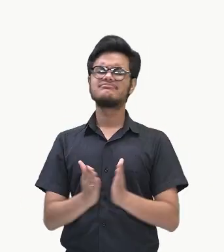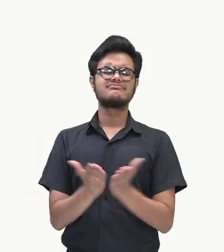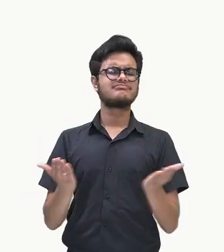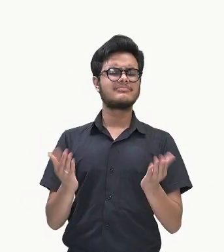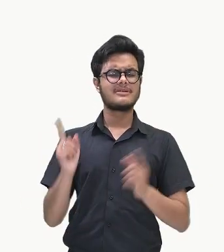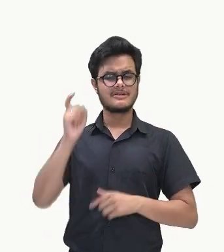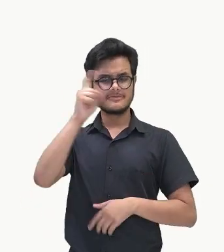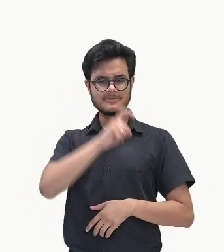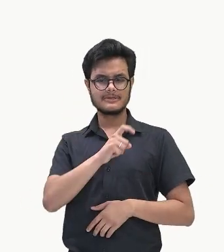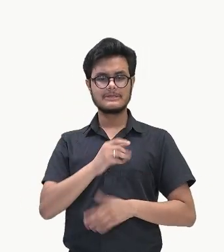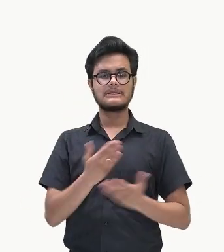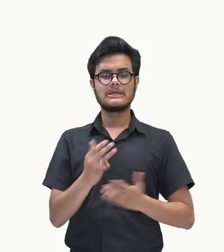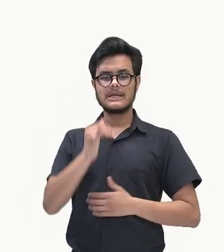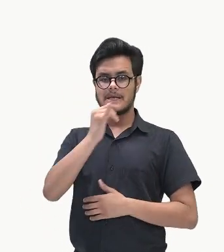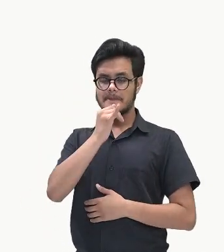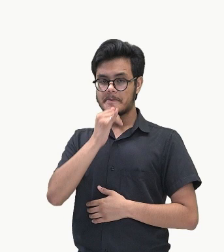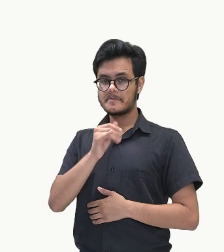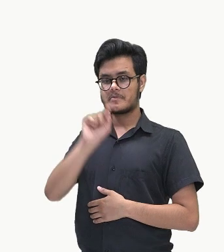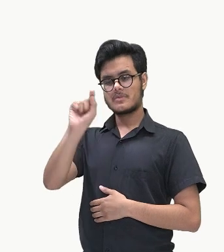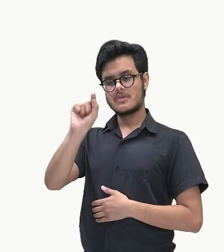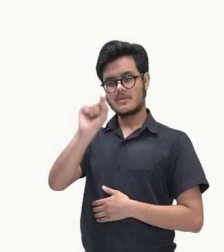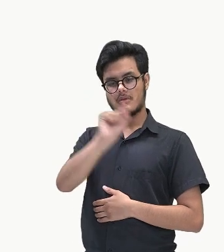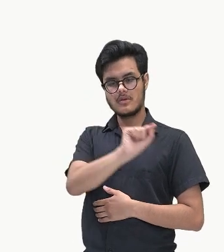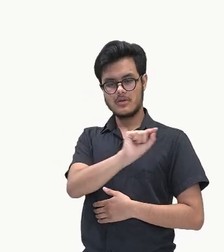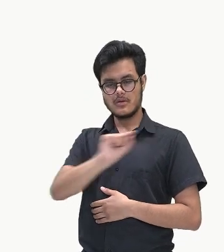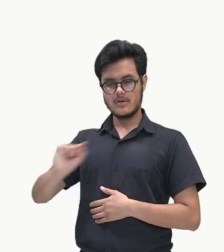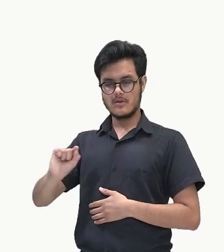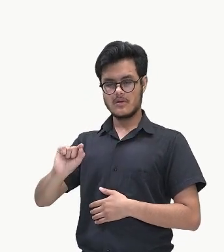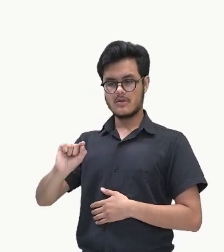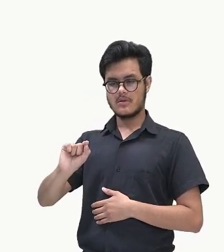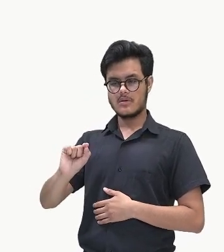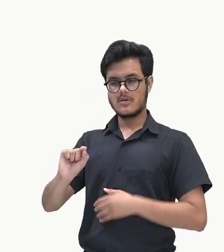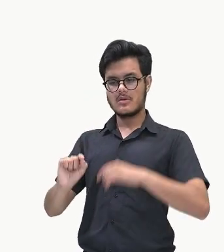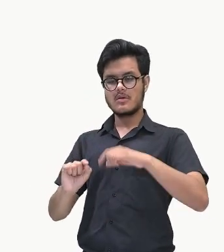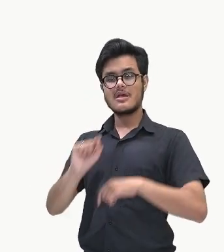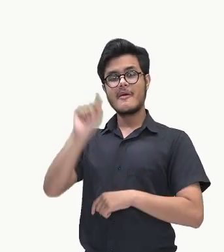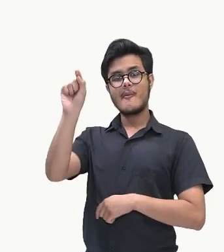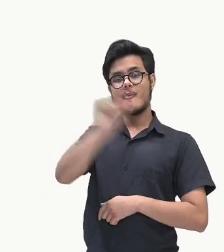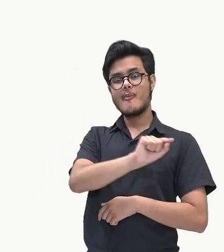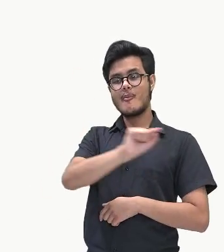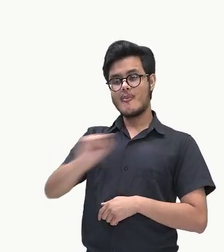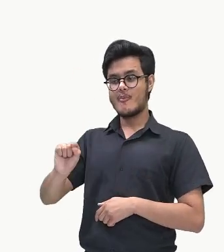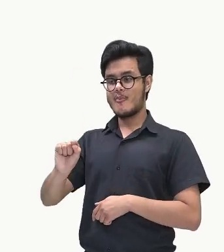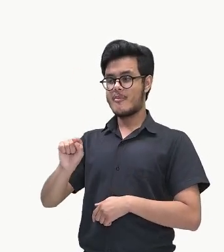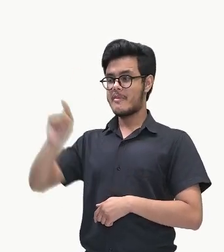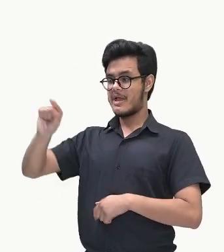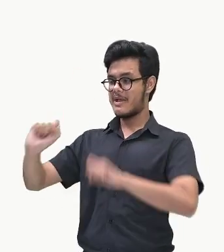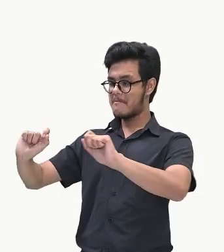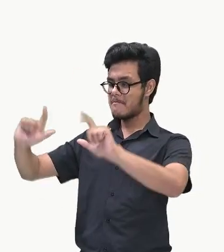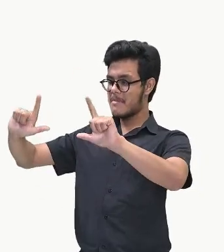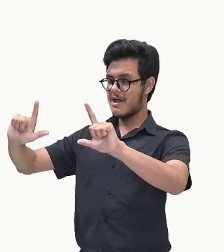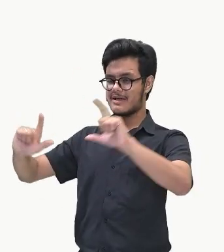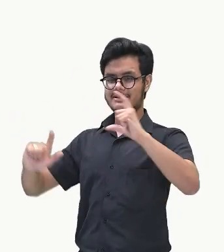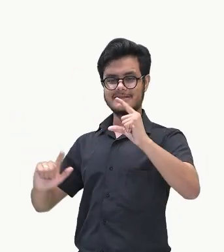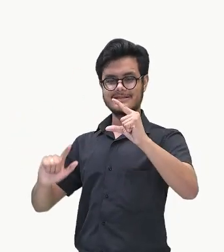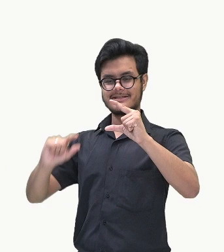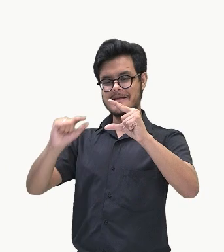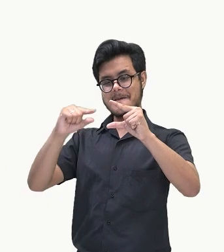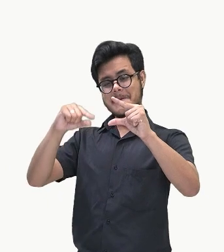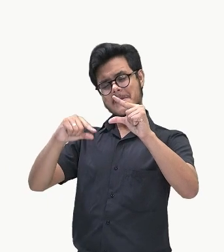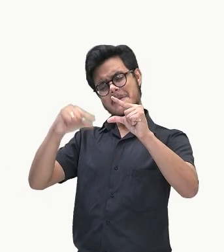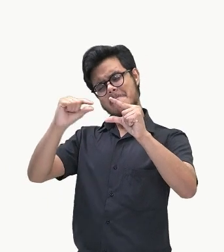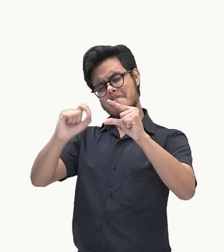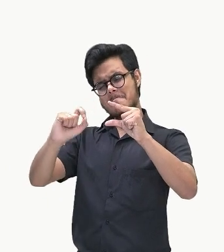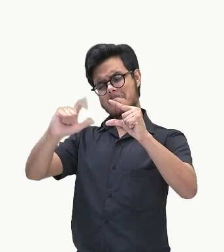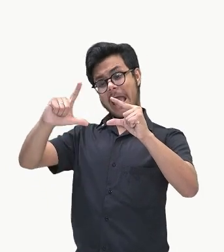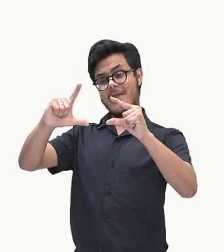essa partezinha aberta aqui, ó, sempre vai ficar para o número maior, tá bom? Então, isso é só se caso